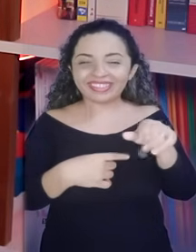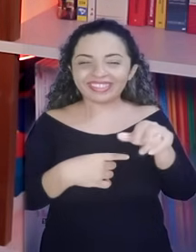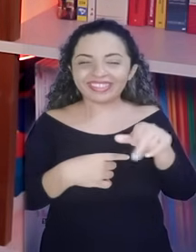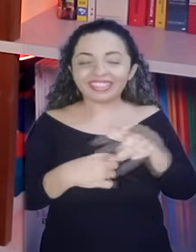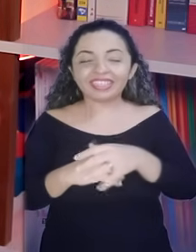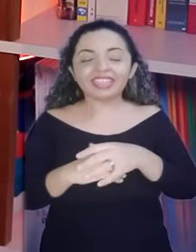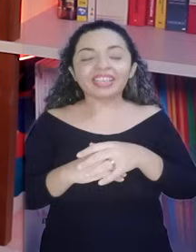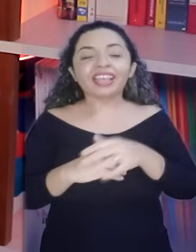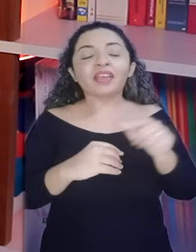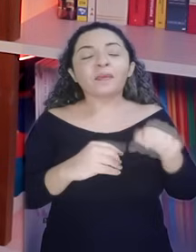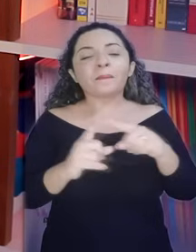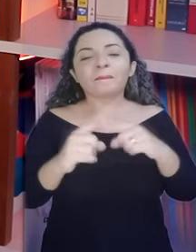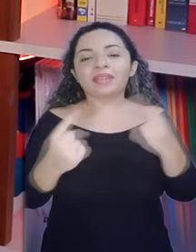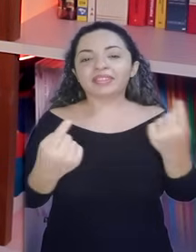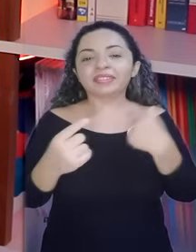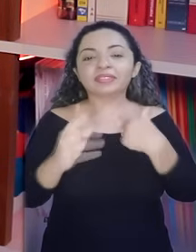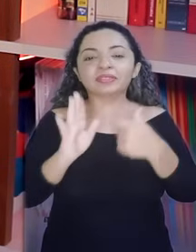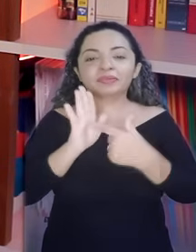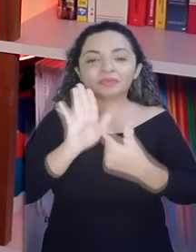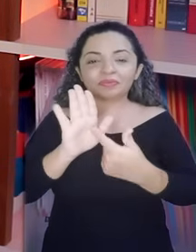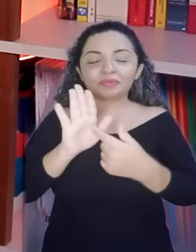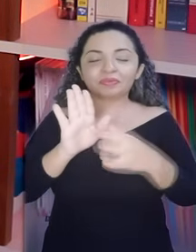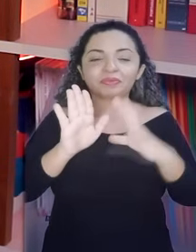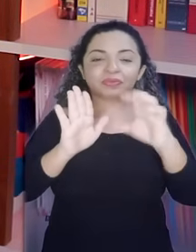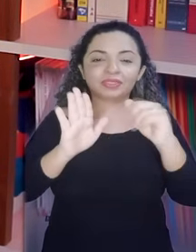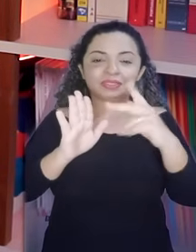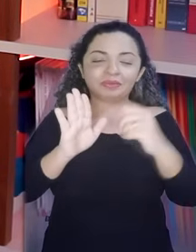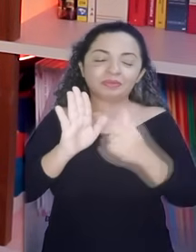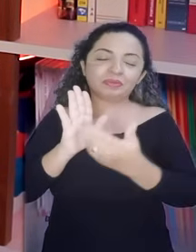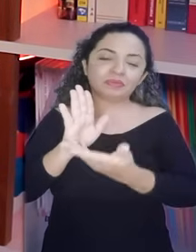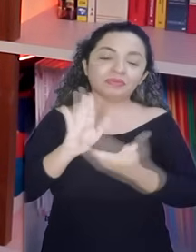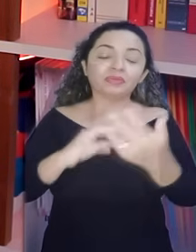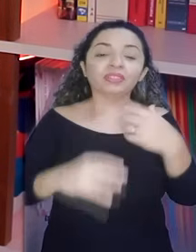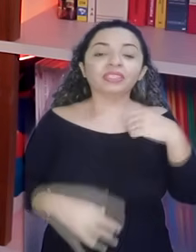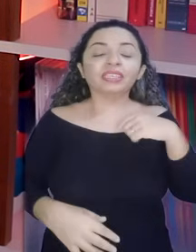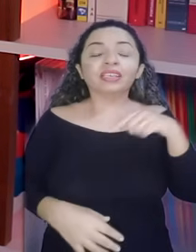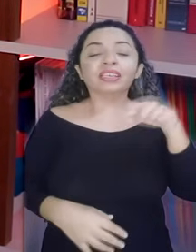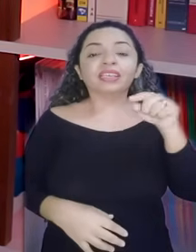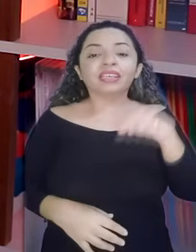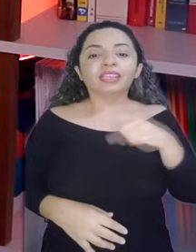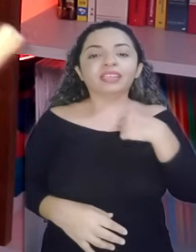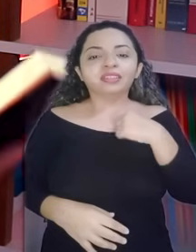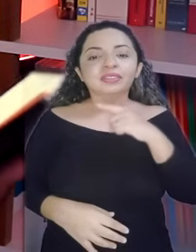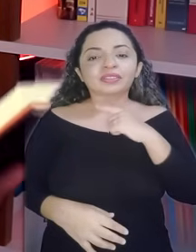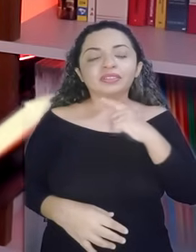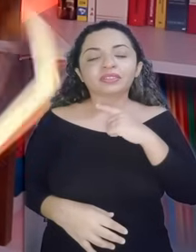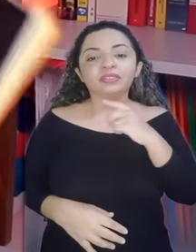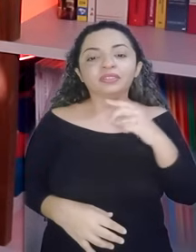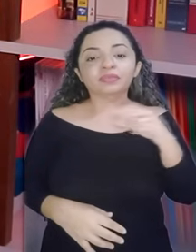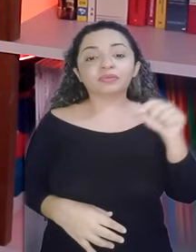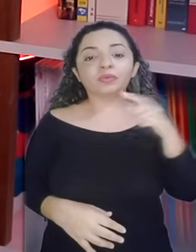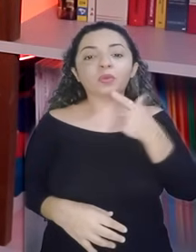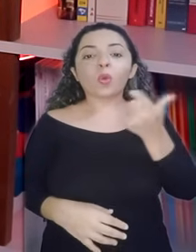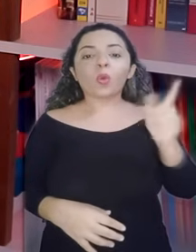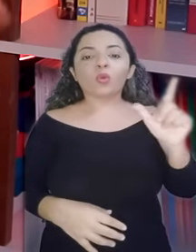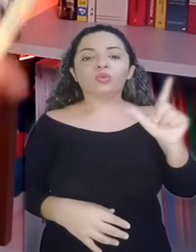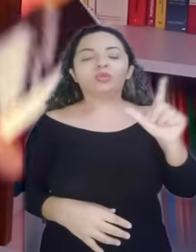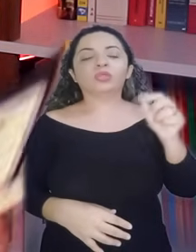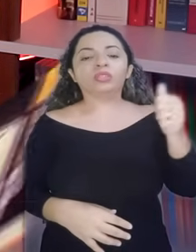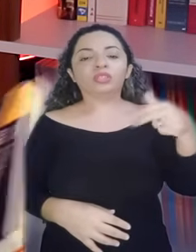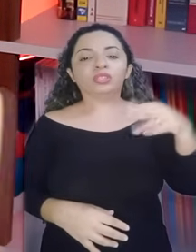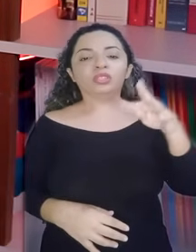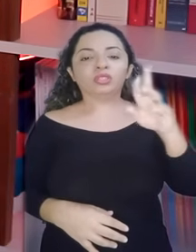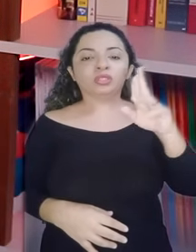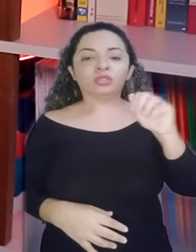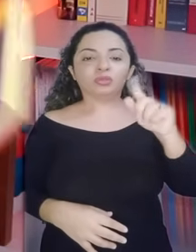clássica de faculdade, mas eu deixo a capa aí para vocês. Mas eu tenho essa edição aqui, ó, Um Antropólogo na Cidade, do Gilberto Velho,